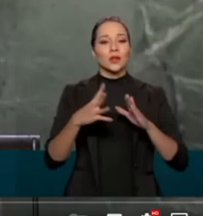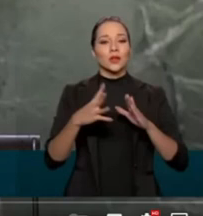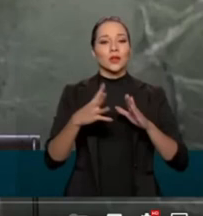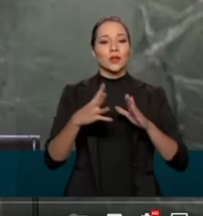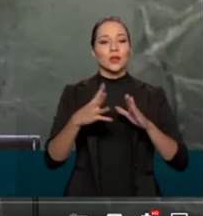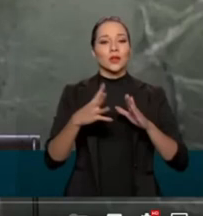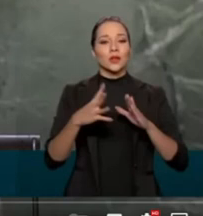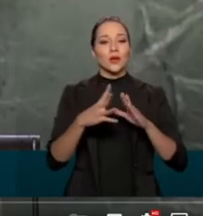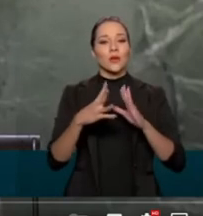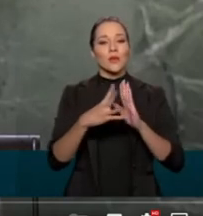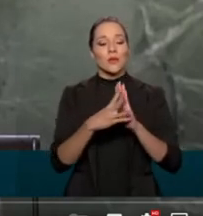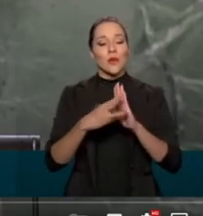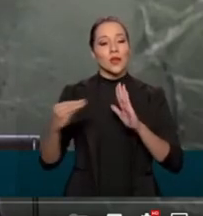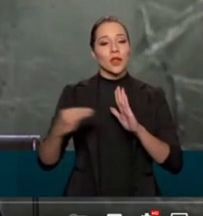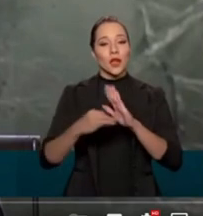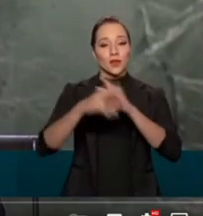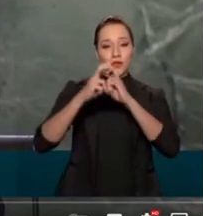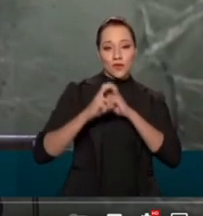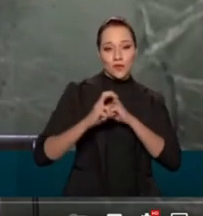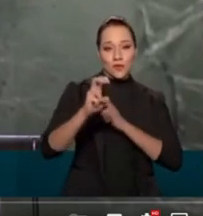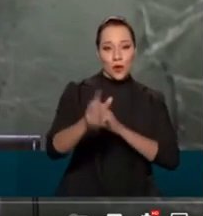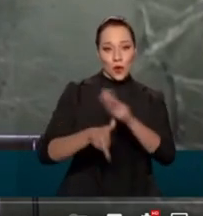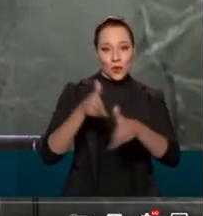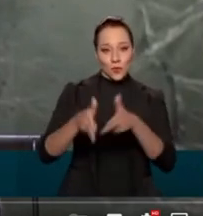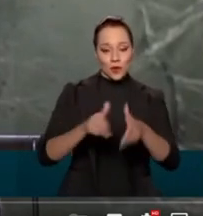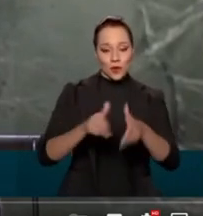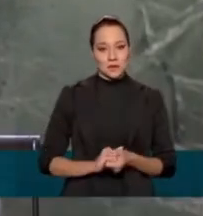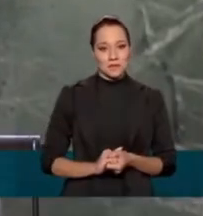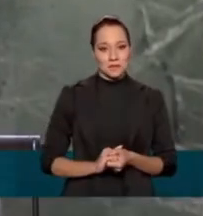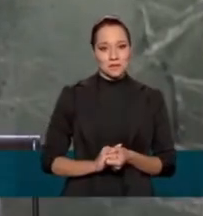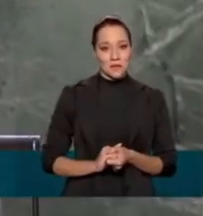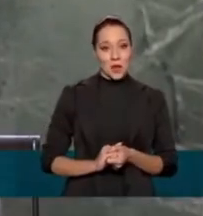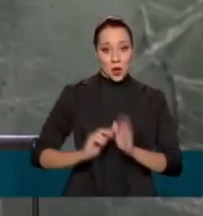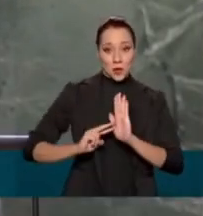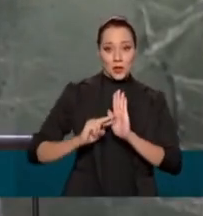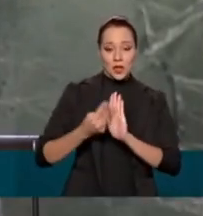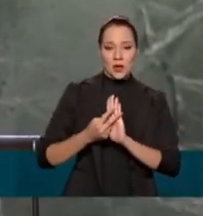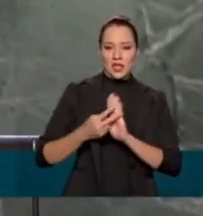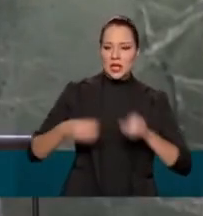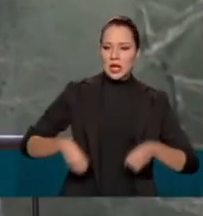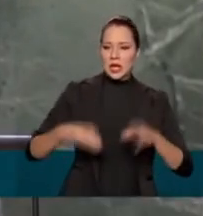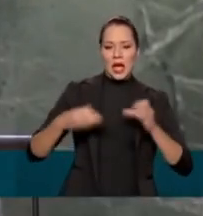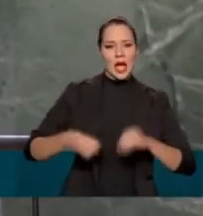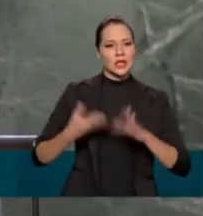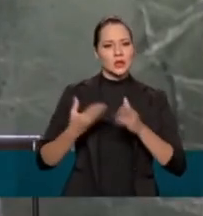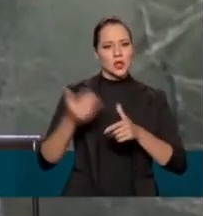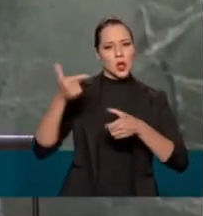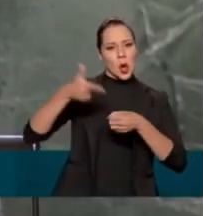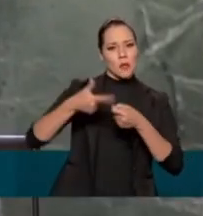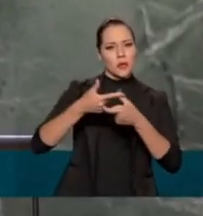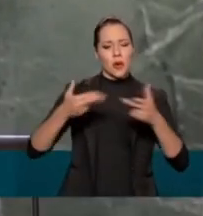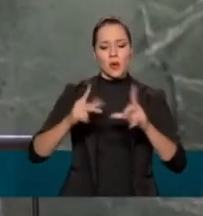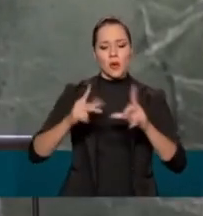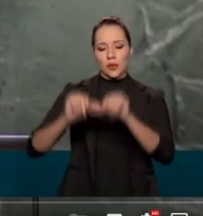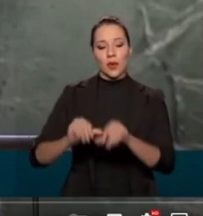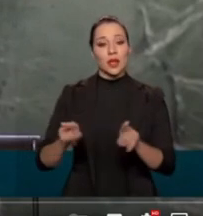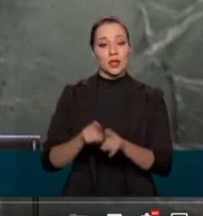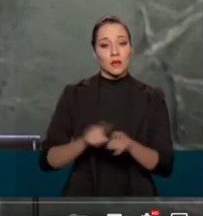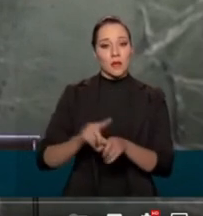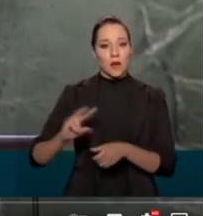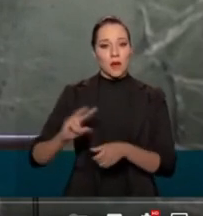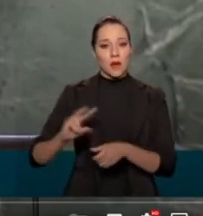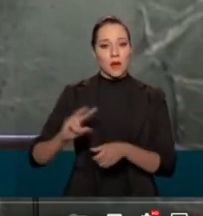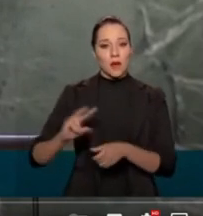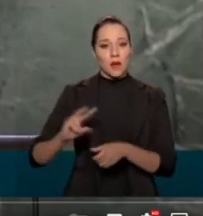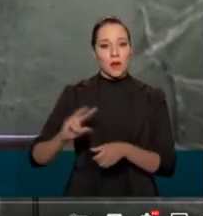nesses valores e como reflexo menor consumo de combustíveis fósseis e redução do